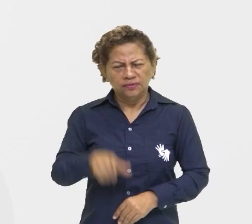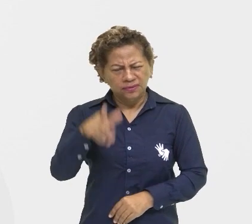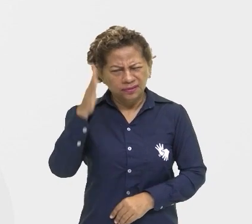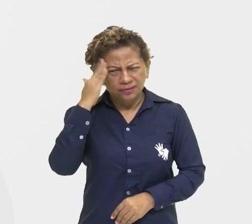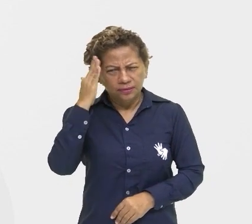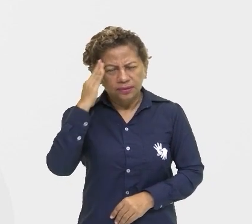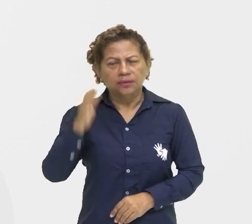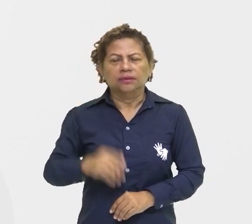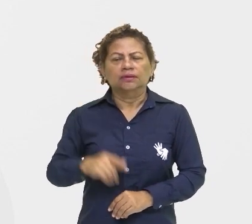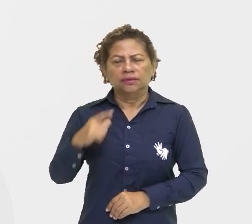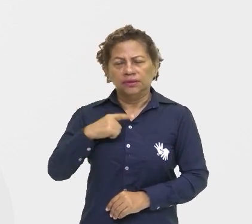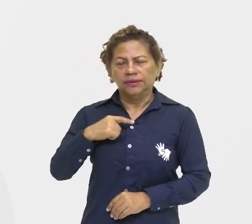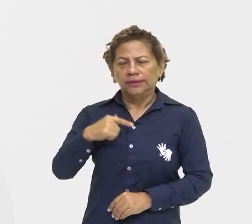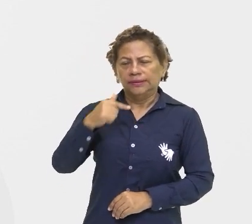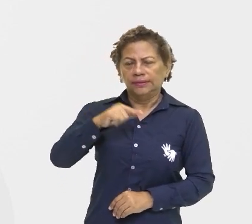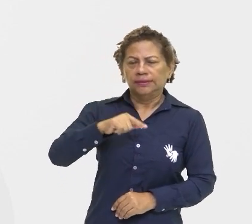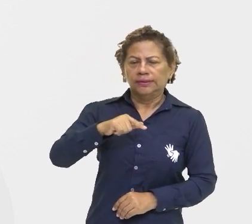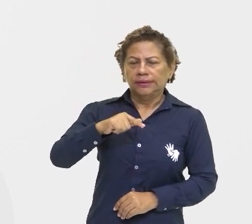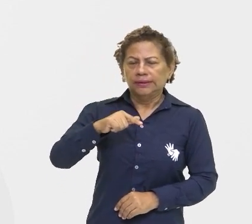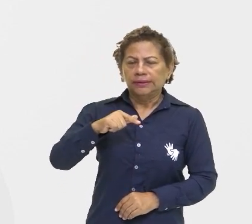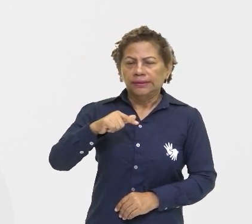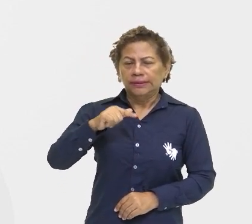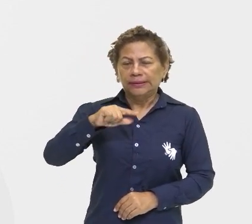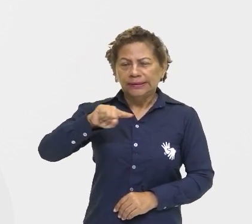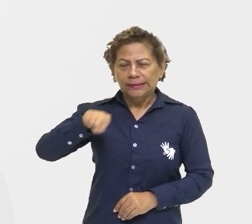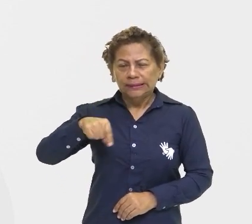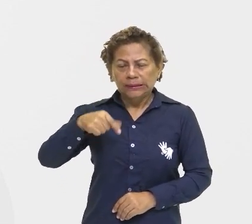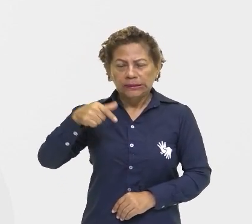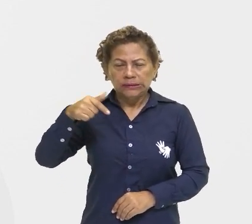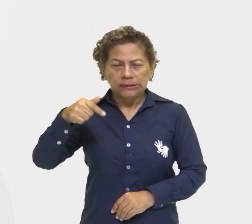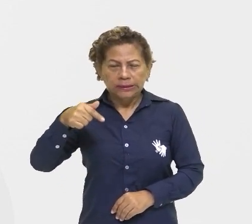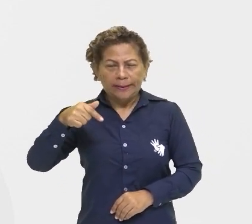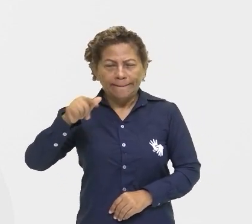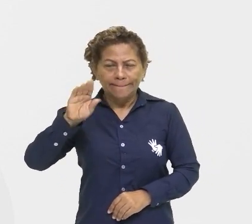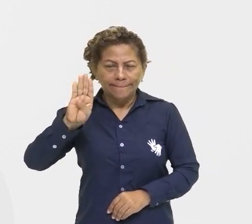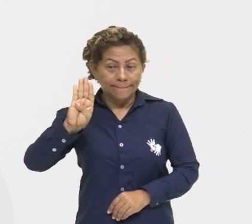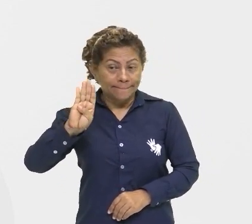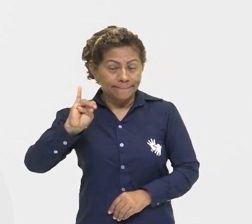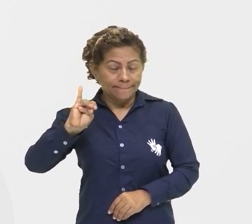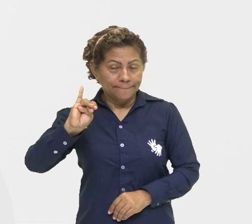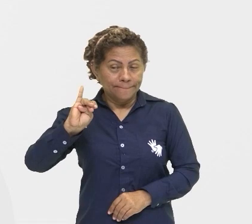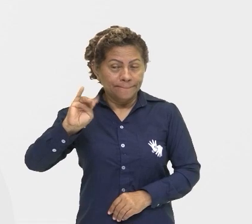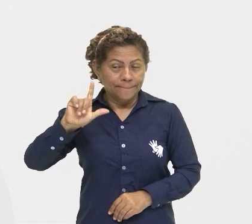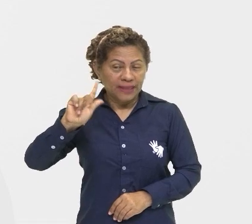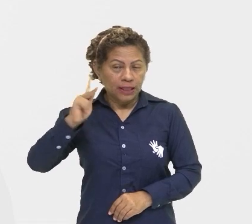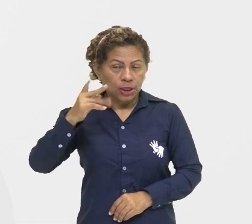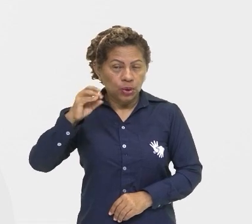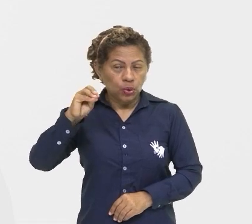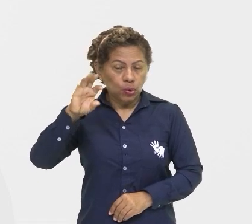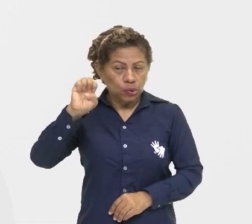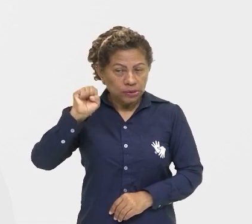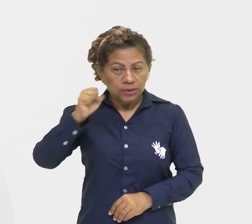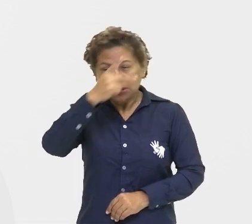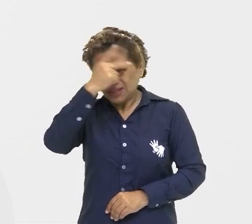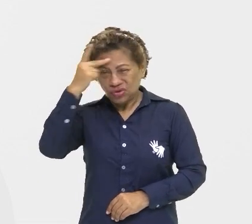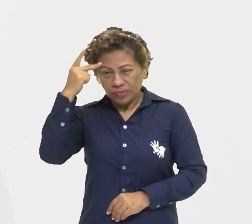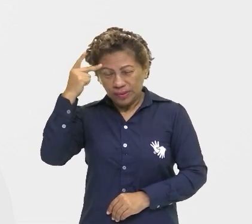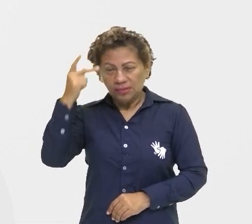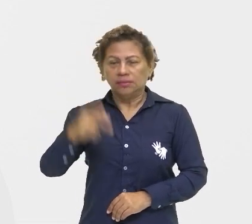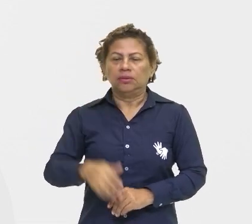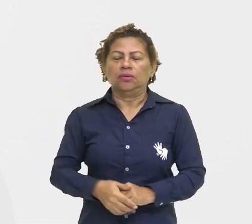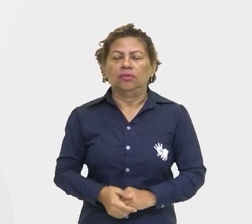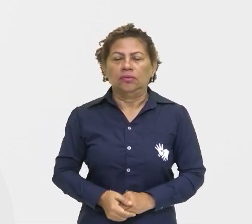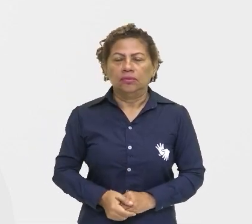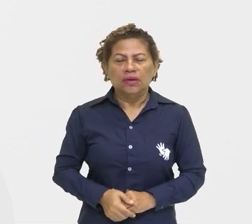7,7 bilhões de pessoas, tá bom? Outro ponto importante é que a gente não... que eu falei para